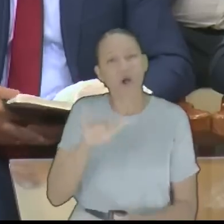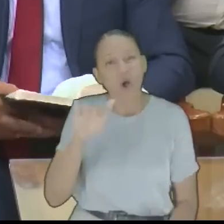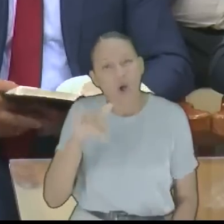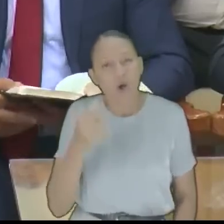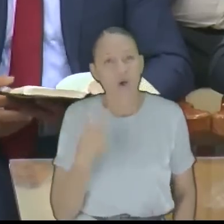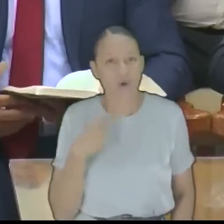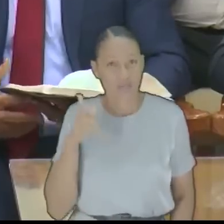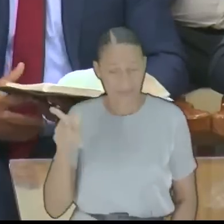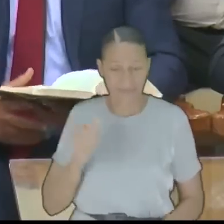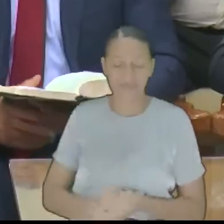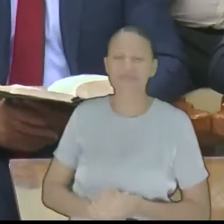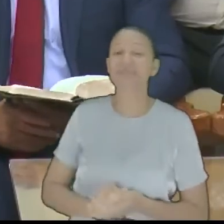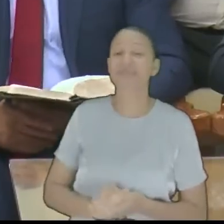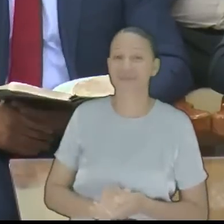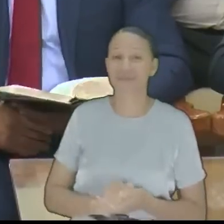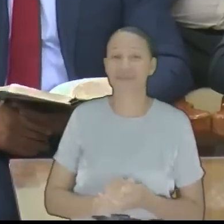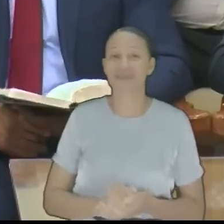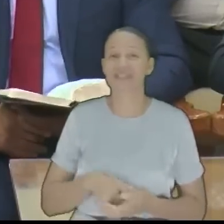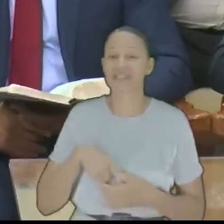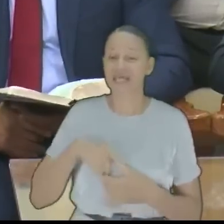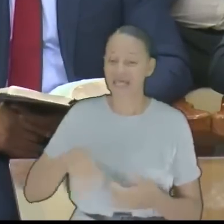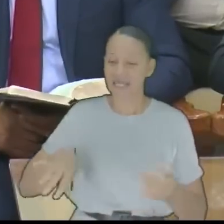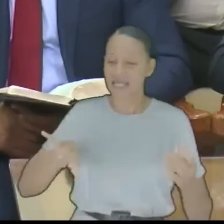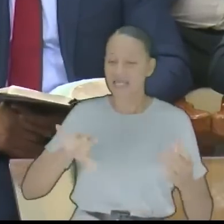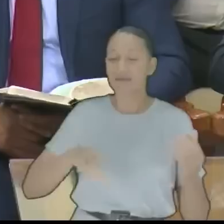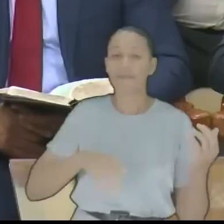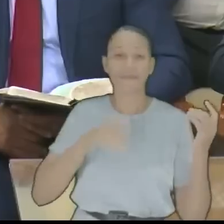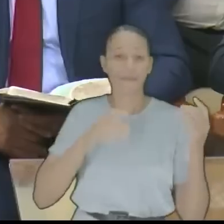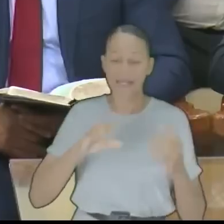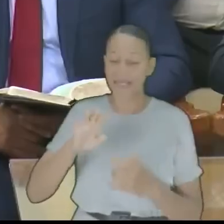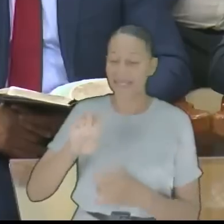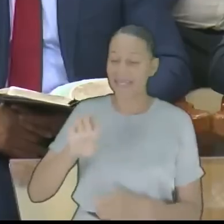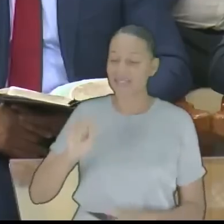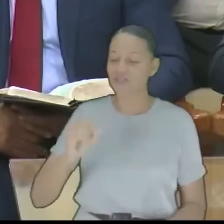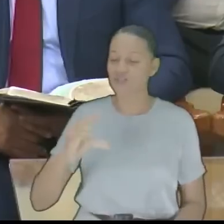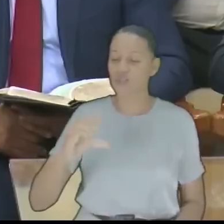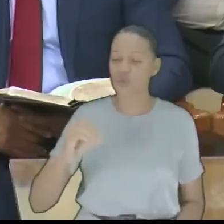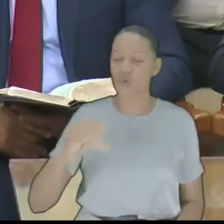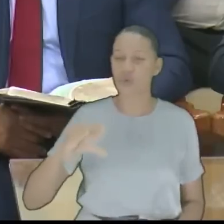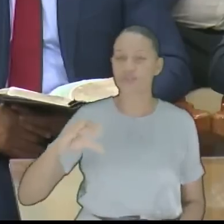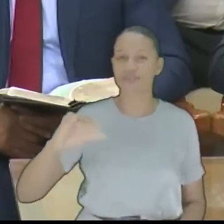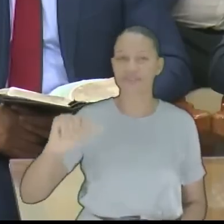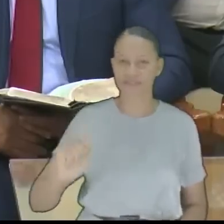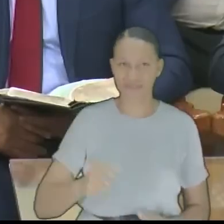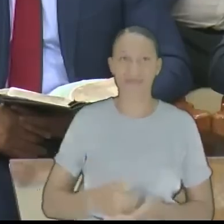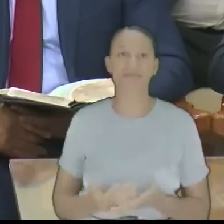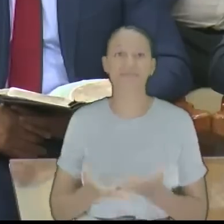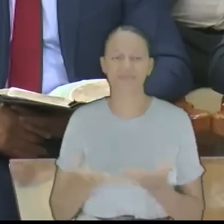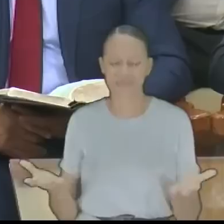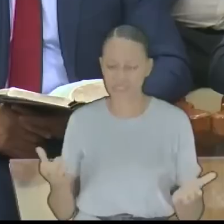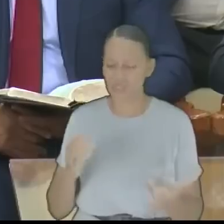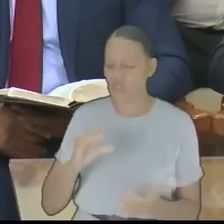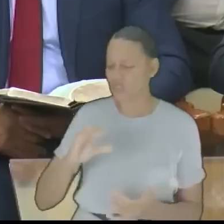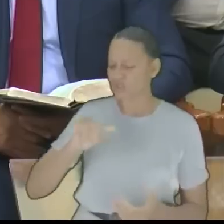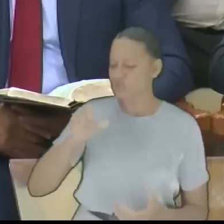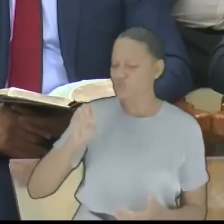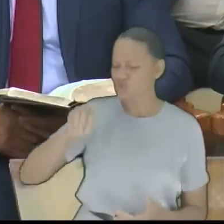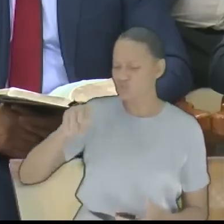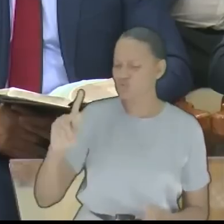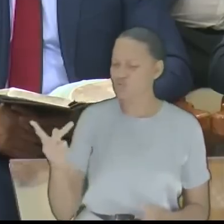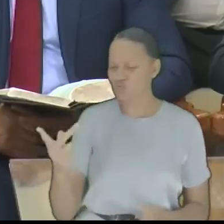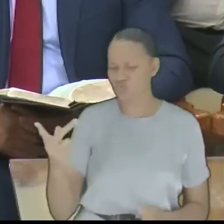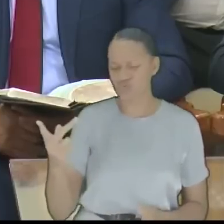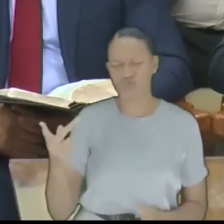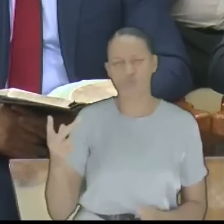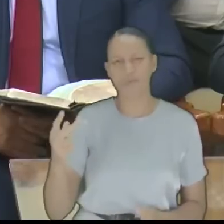irmãos, lá na Escócia havia um homem chamado John Paton, ou John Paton, eu não sei bem porque eu não conheço bem a